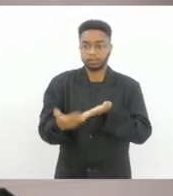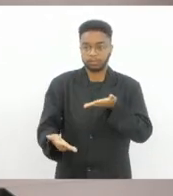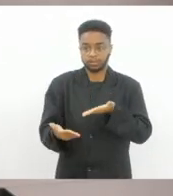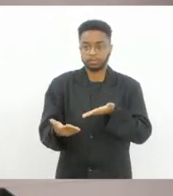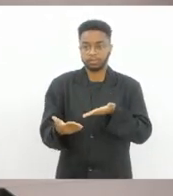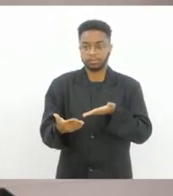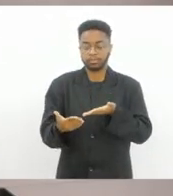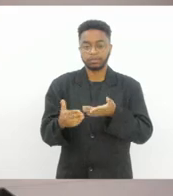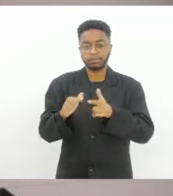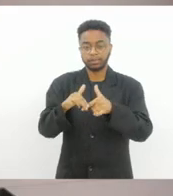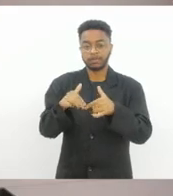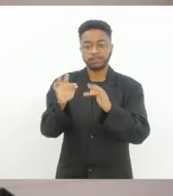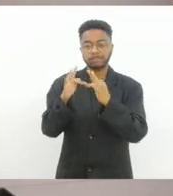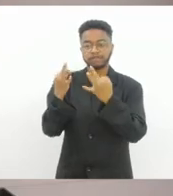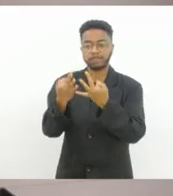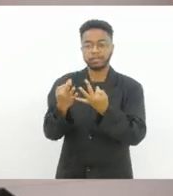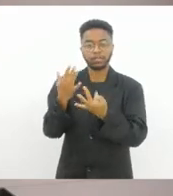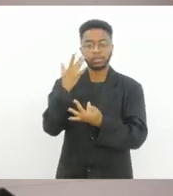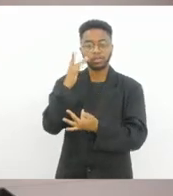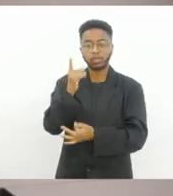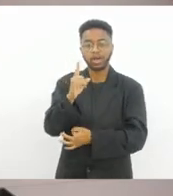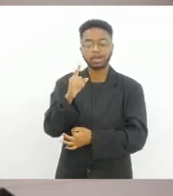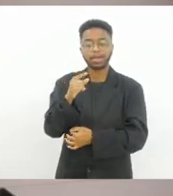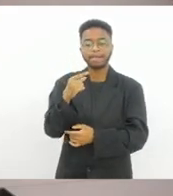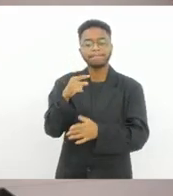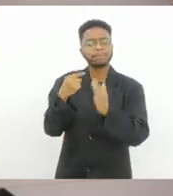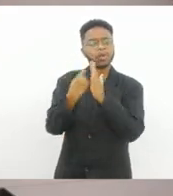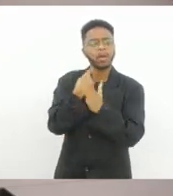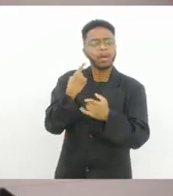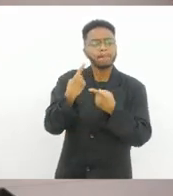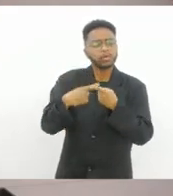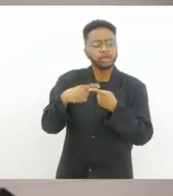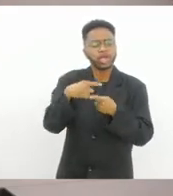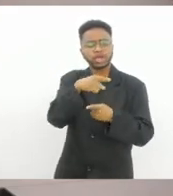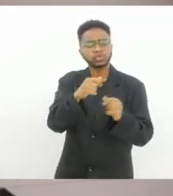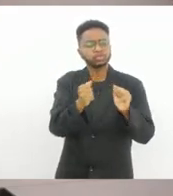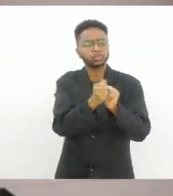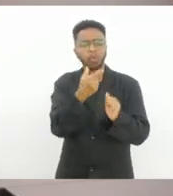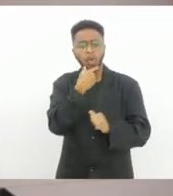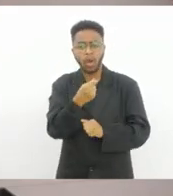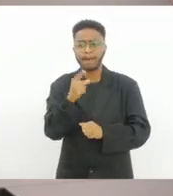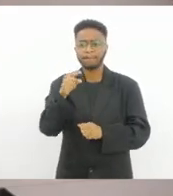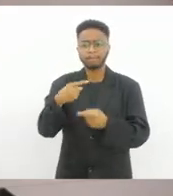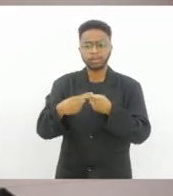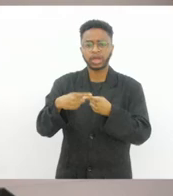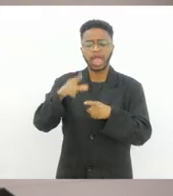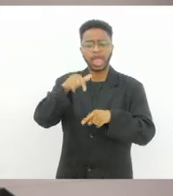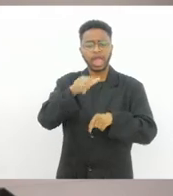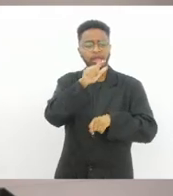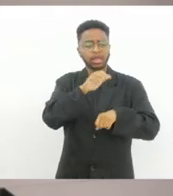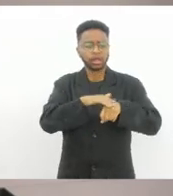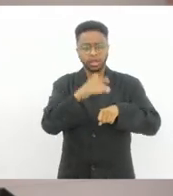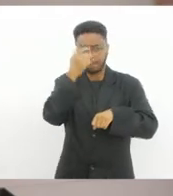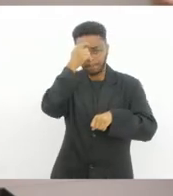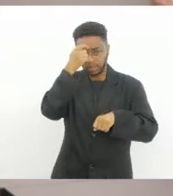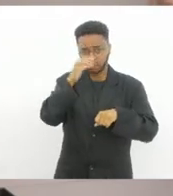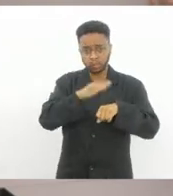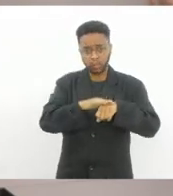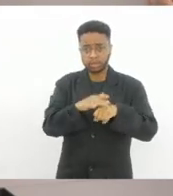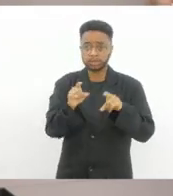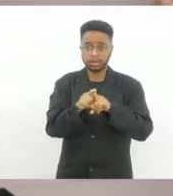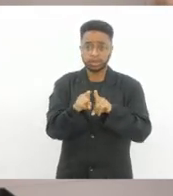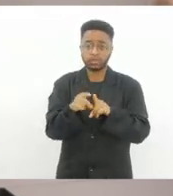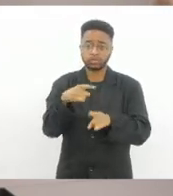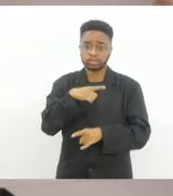que eles não acham que a gente é. Eles, por que você se envolveu com esse homem? Não é que ele é um narcisista, que ele é um psicopata, que ele é um doente. Né? Eu também